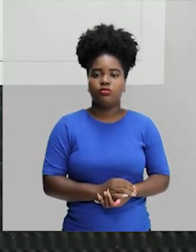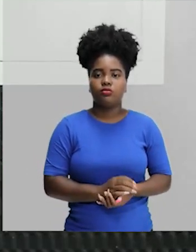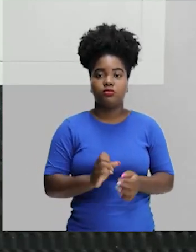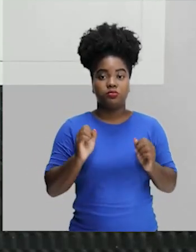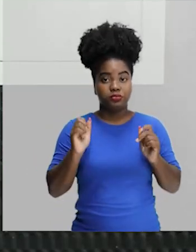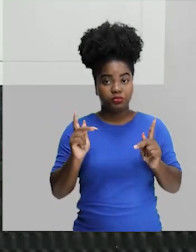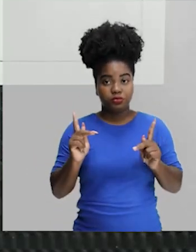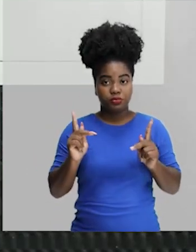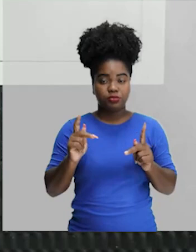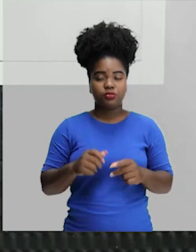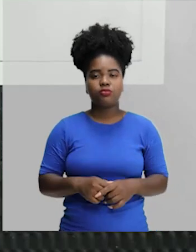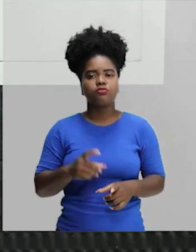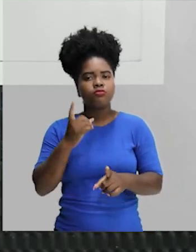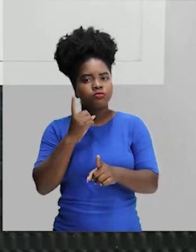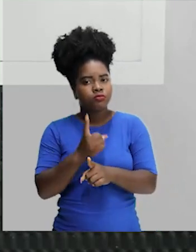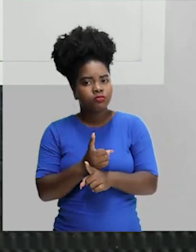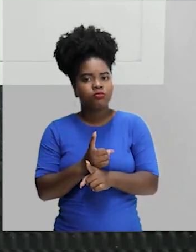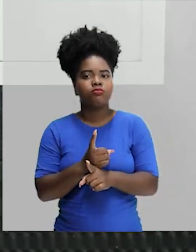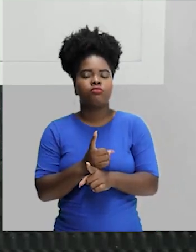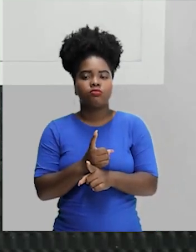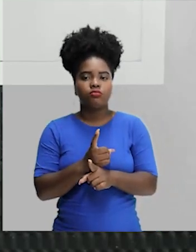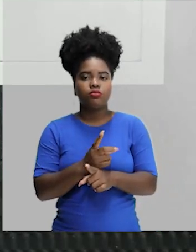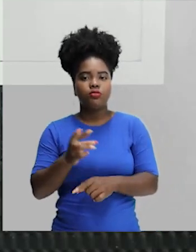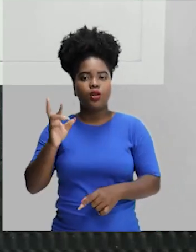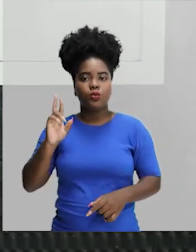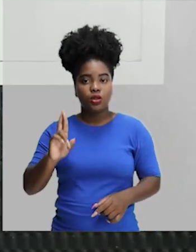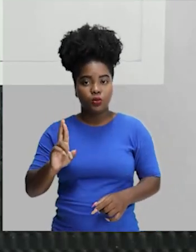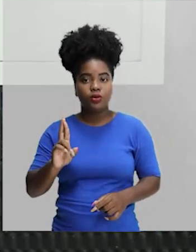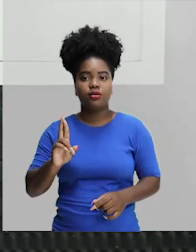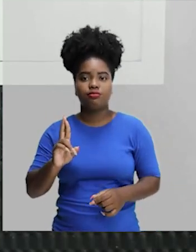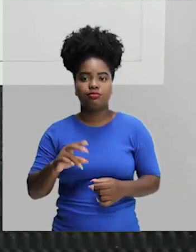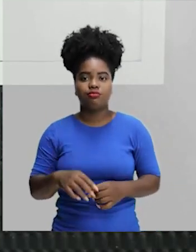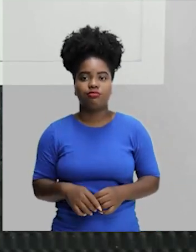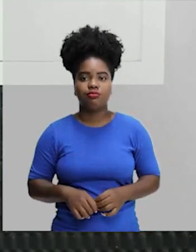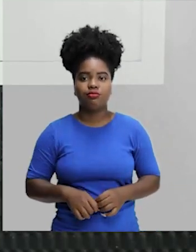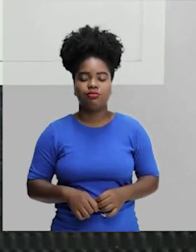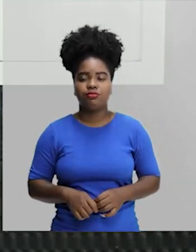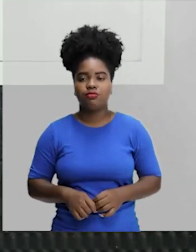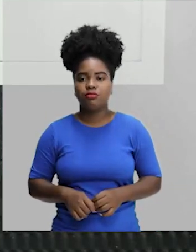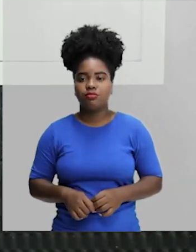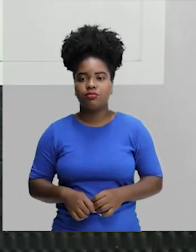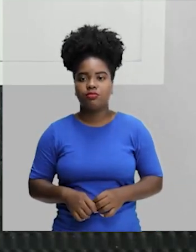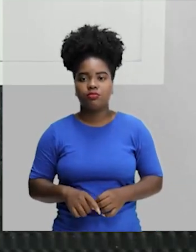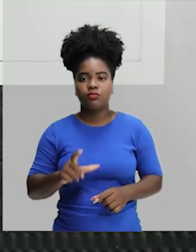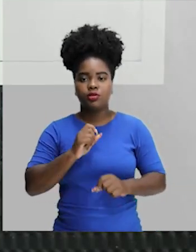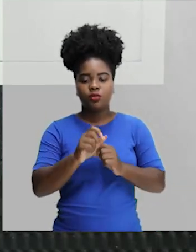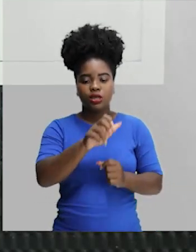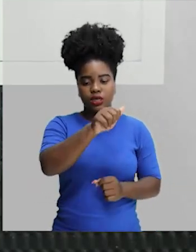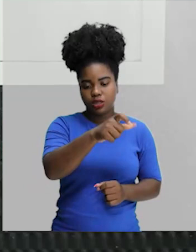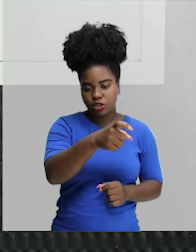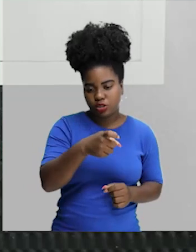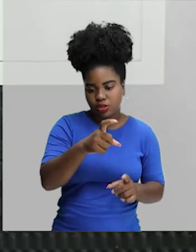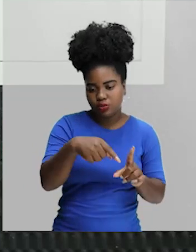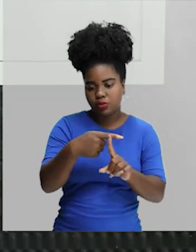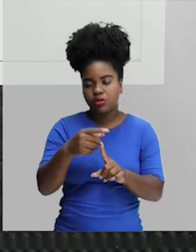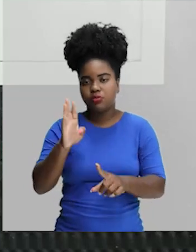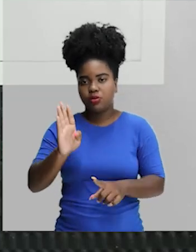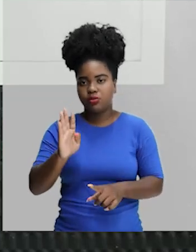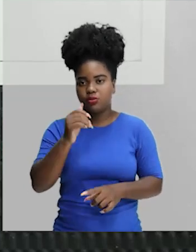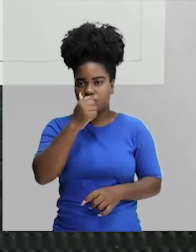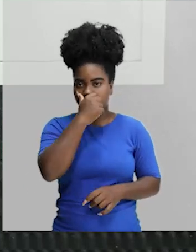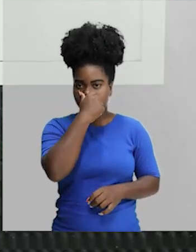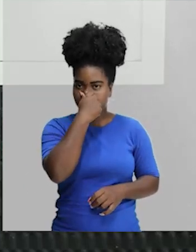Certo? Então, eu encontrei, ó, o meu resto, eu chamei de AX mais B. Não